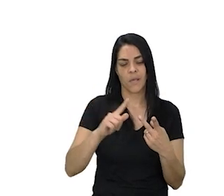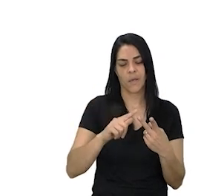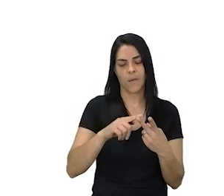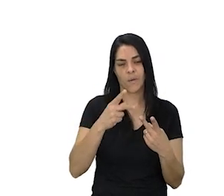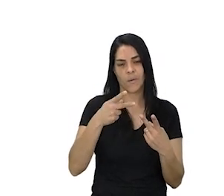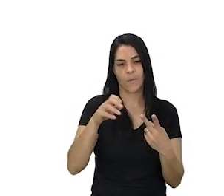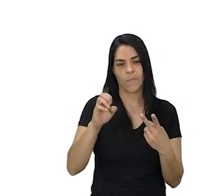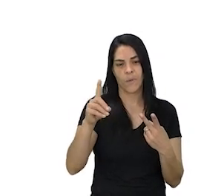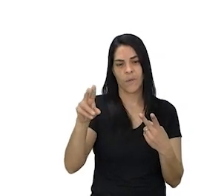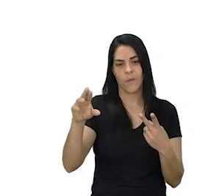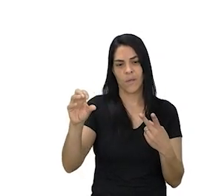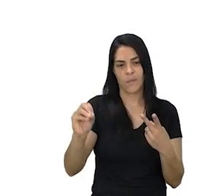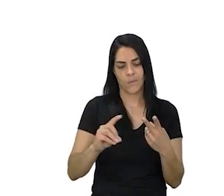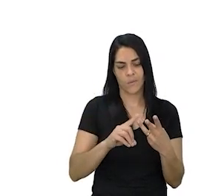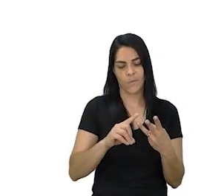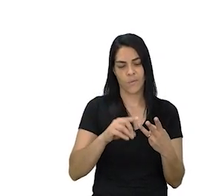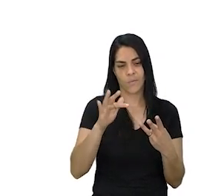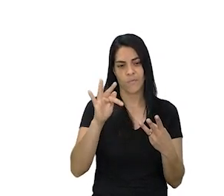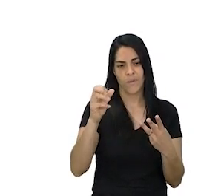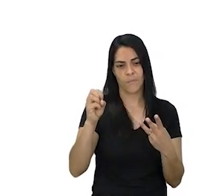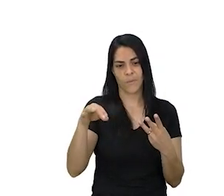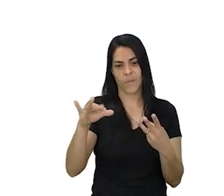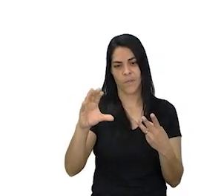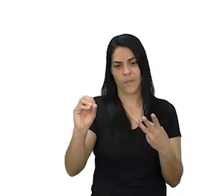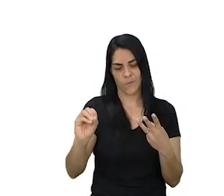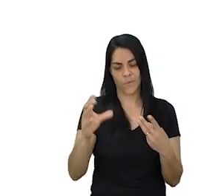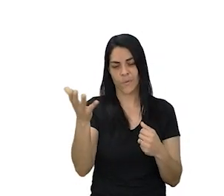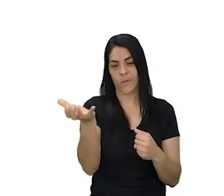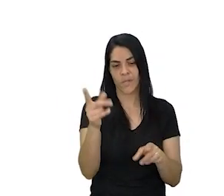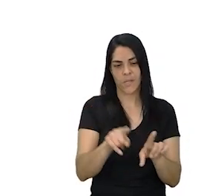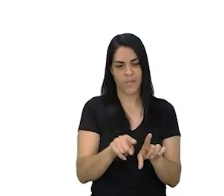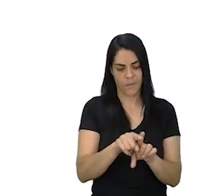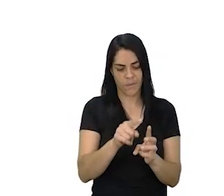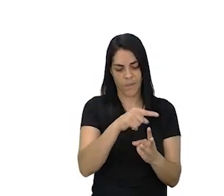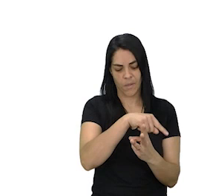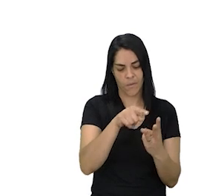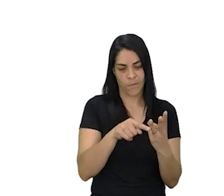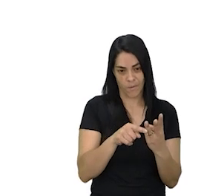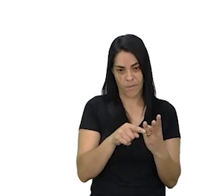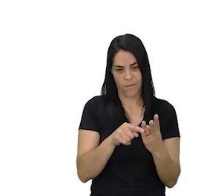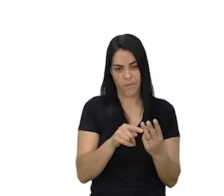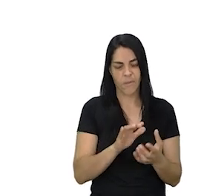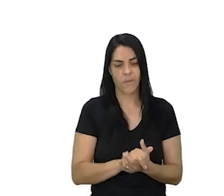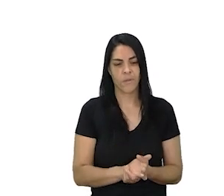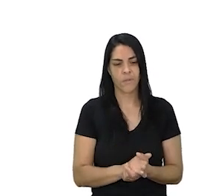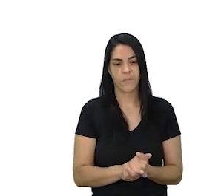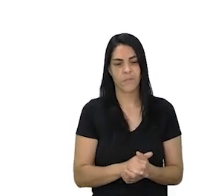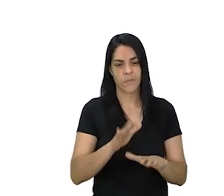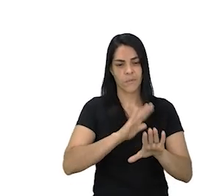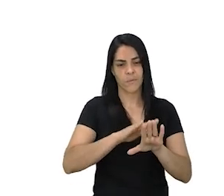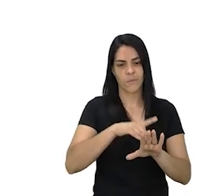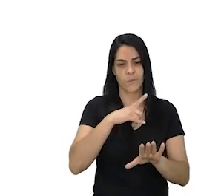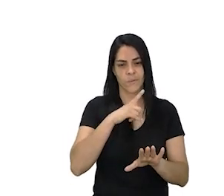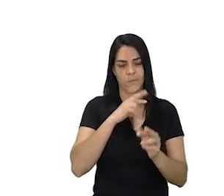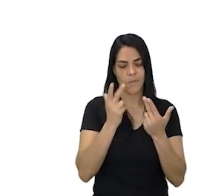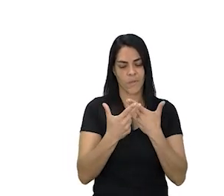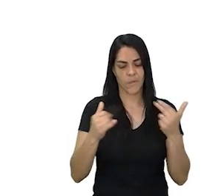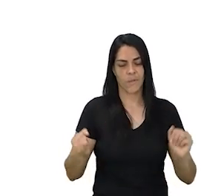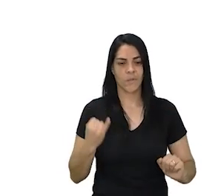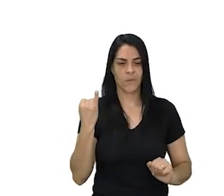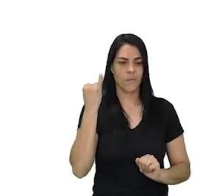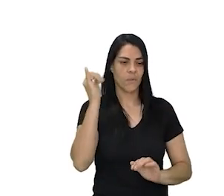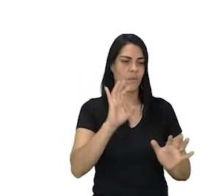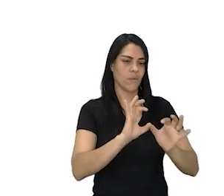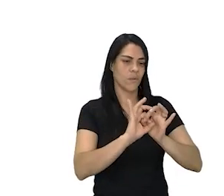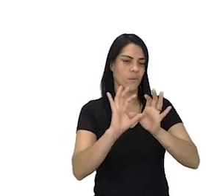ou o Fábio queriam. Então, eles são elementos, no fundo, importantes, né, do contexto